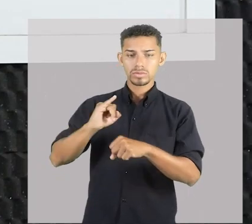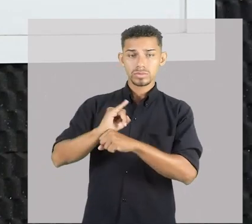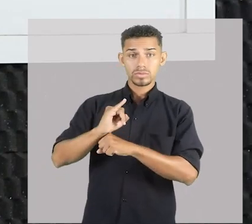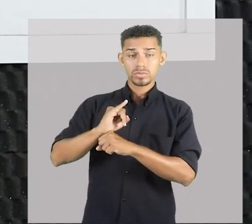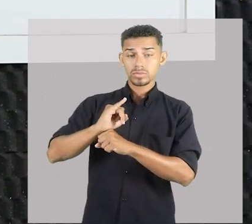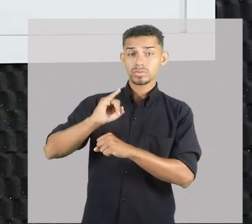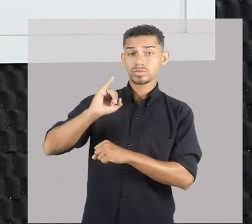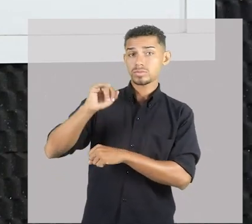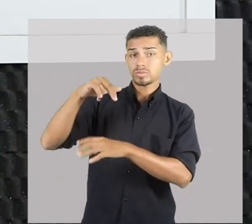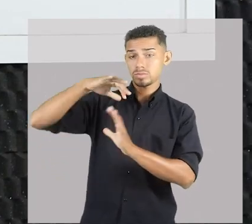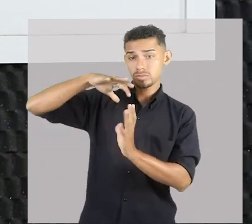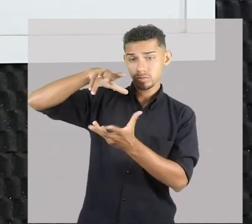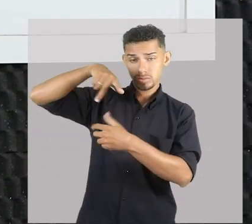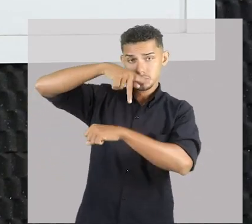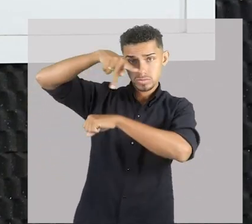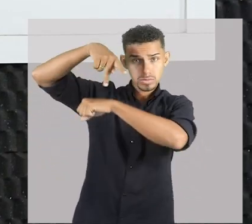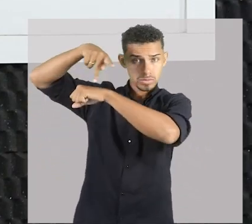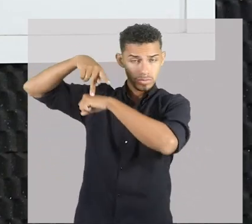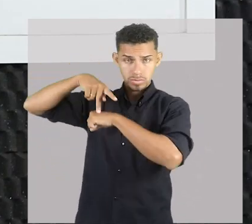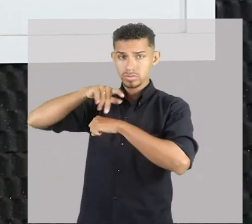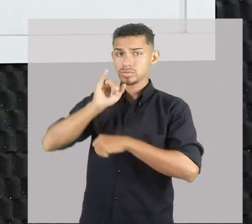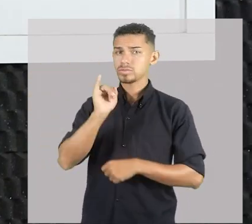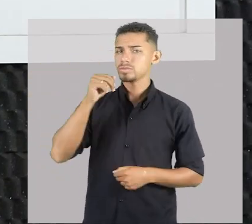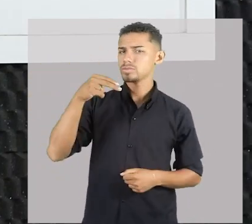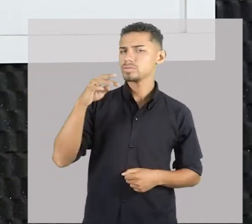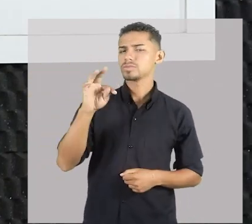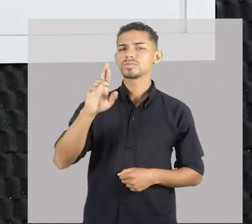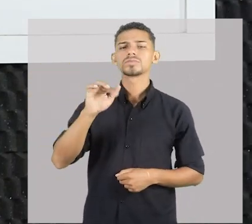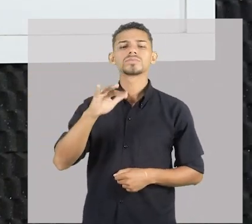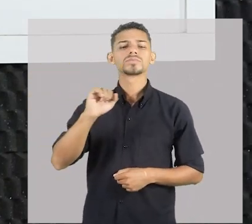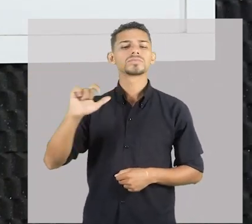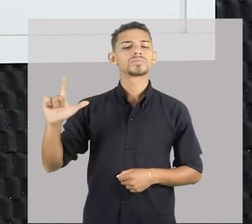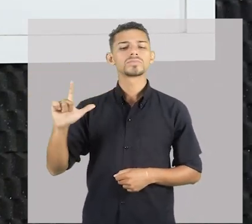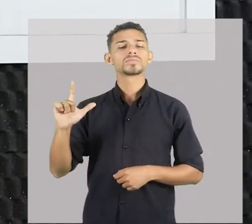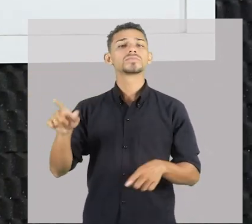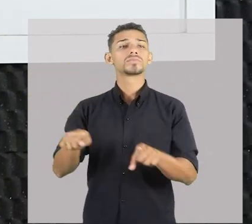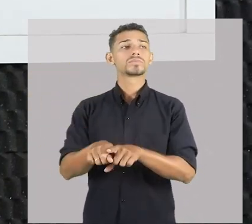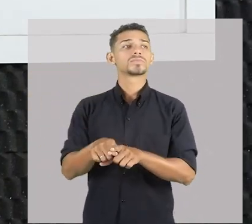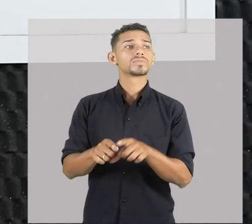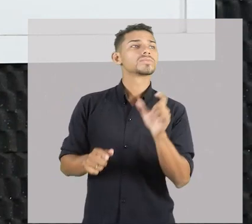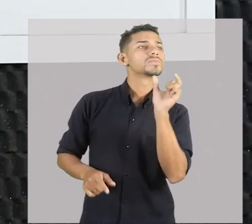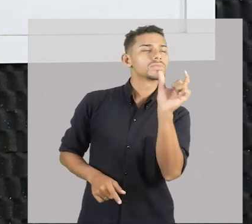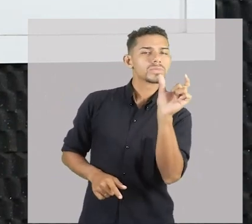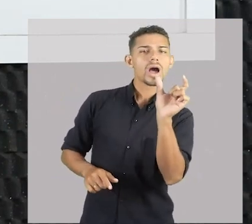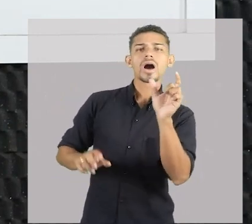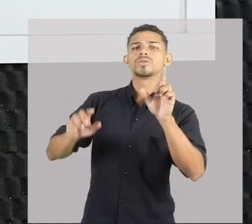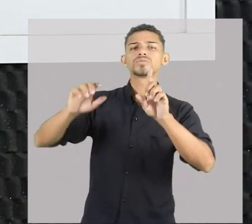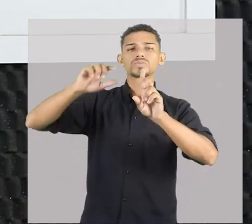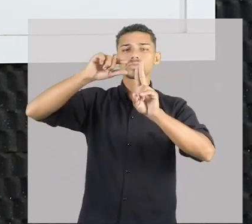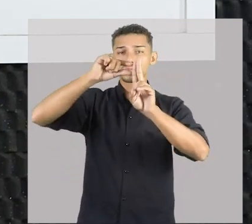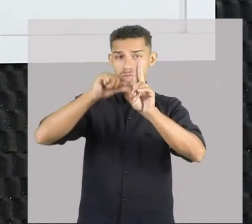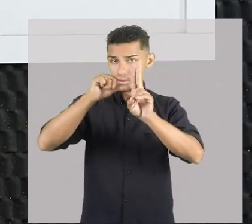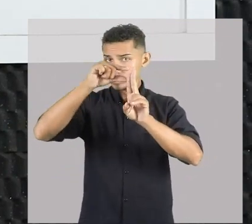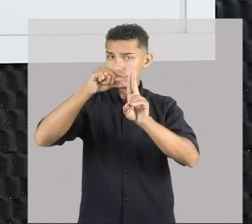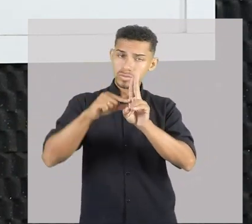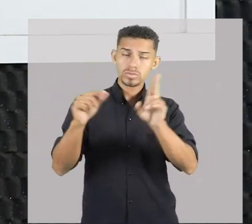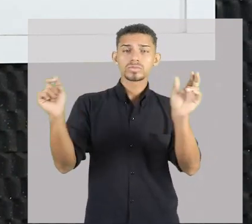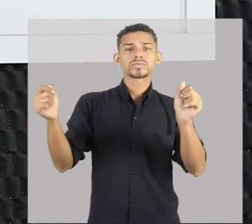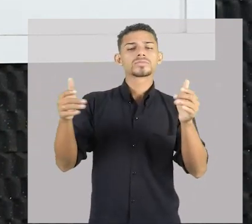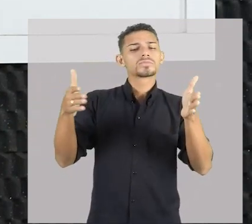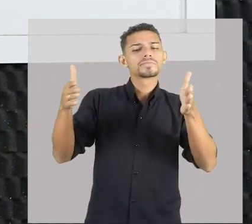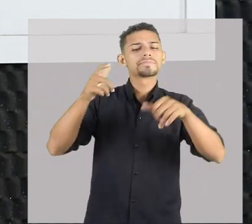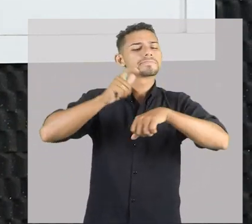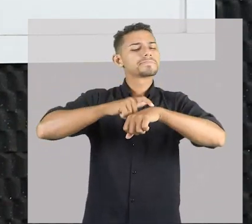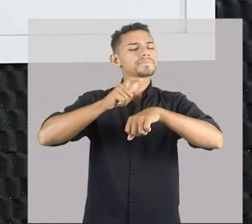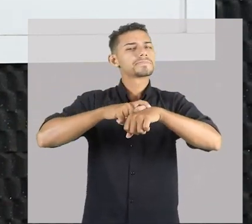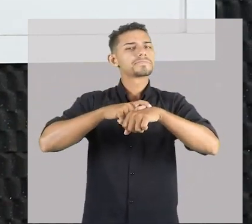já conversamos sobre isso, a unidade de medida de período é segundo. Vou botar aqui para vocês.